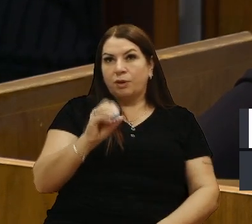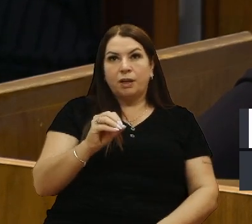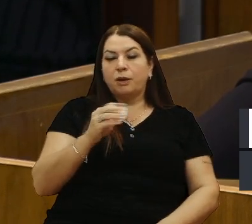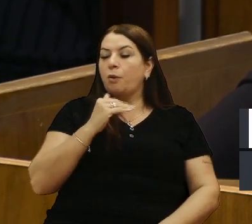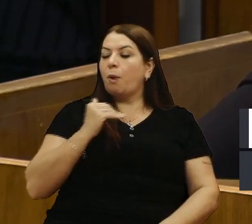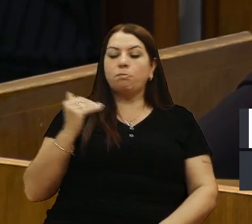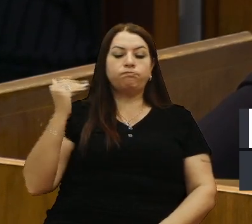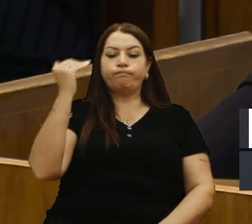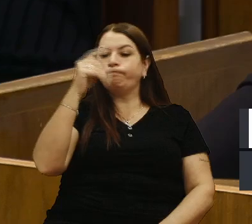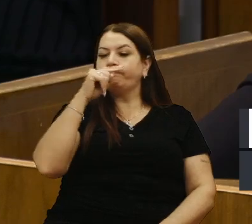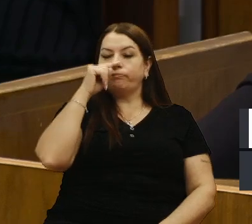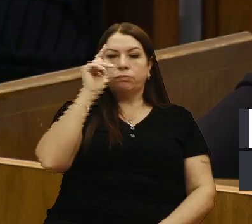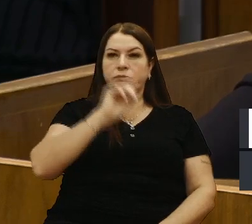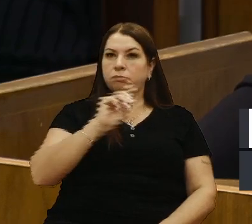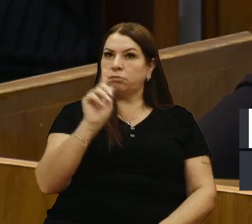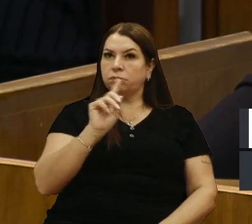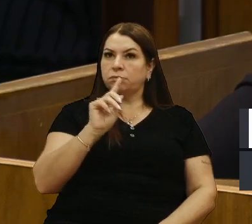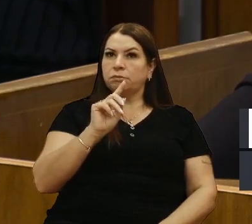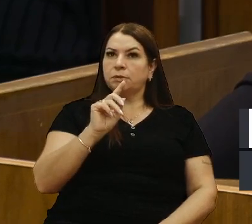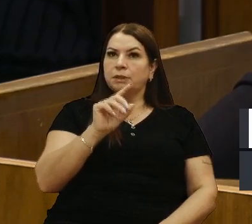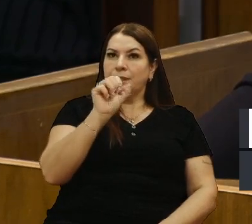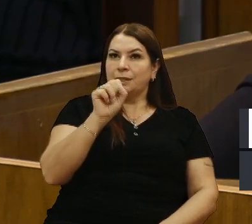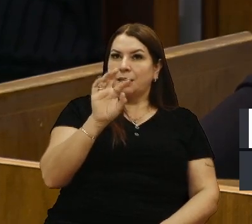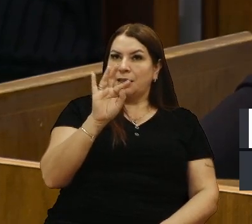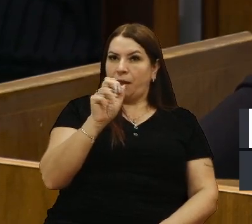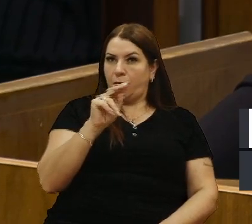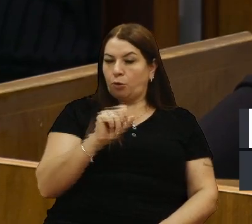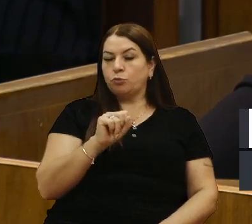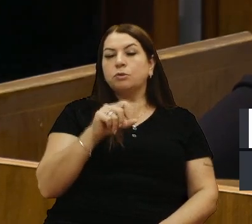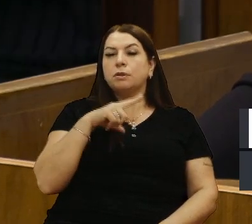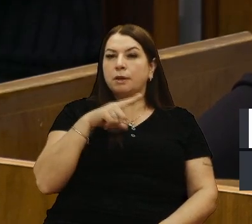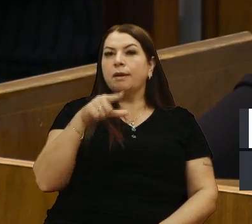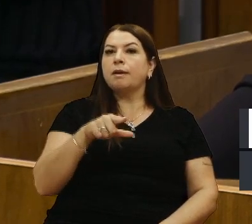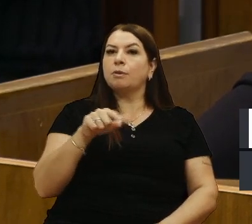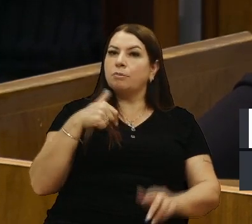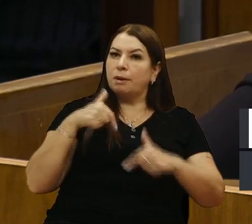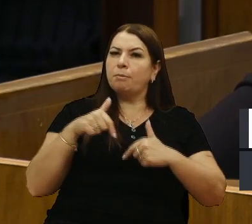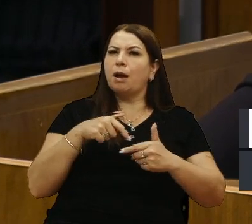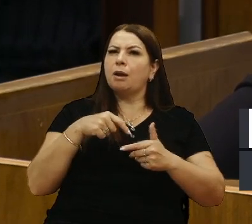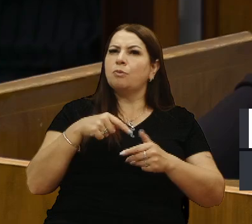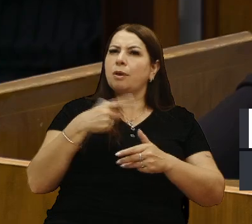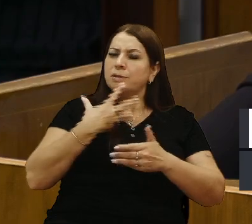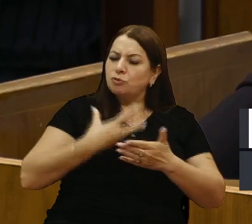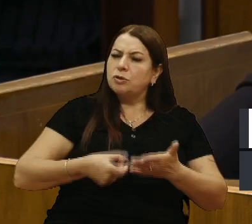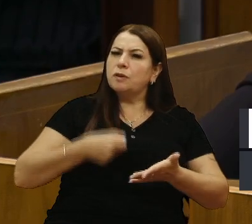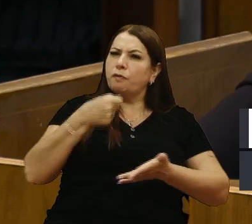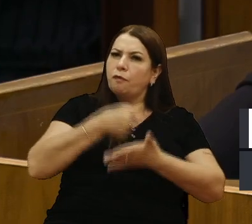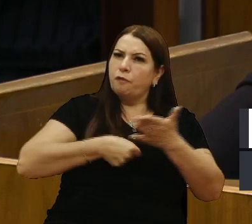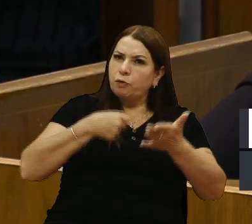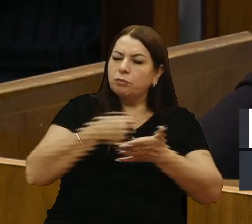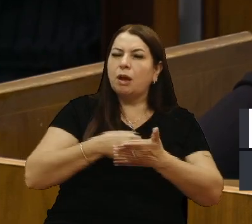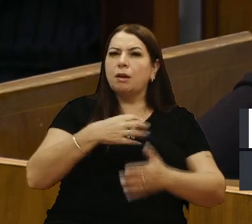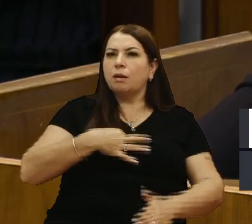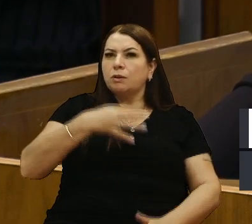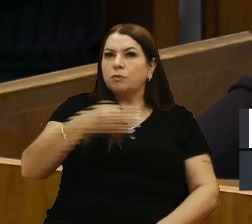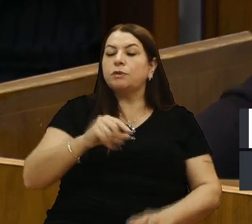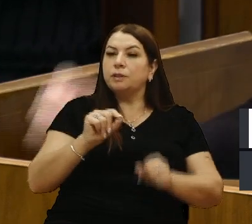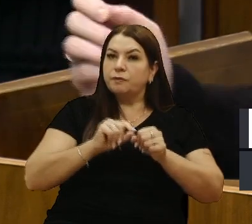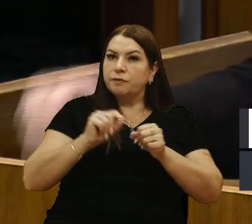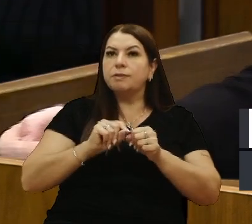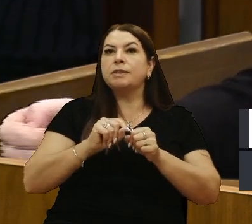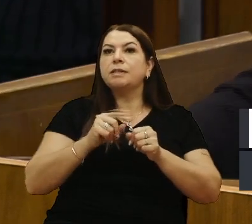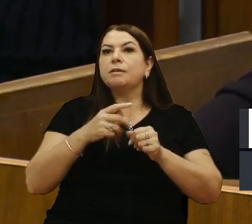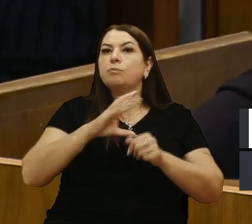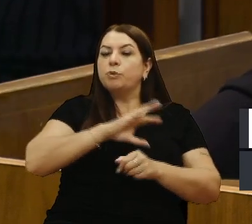glamour, né? Não é um cargo de status, é um cargo de trabalho árduo, voluntário e que tenha que ser executado